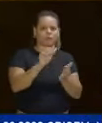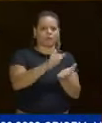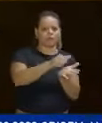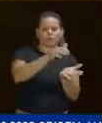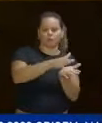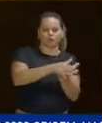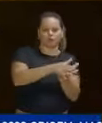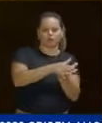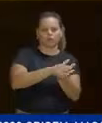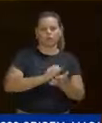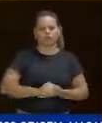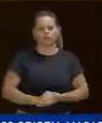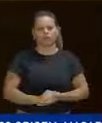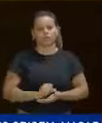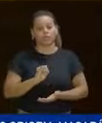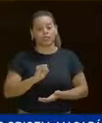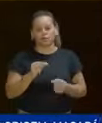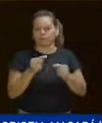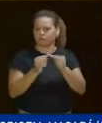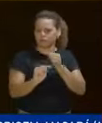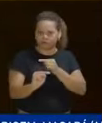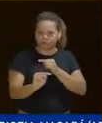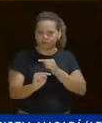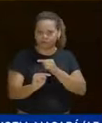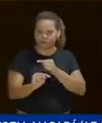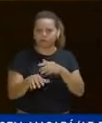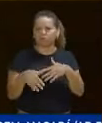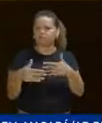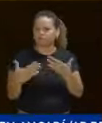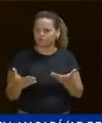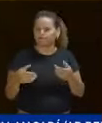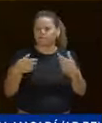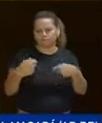multa. Se não tem aplicação de multa,